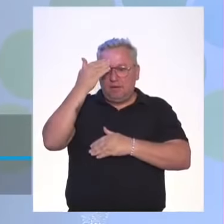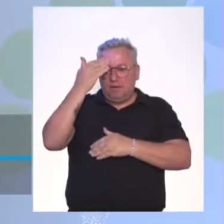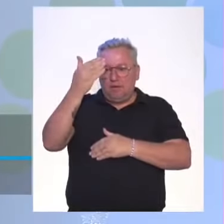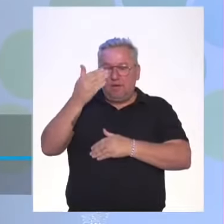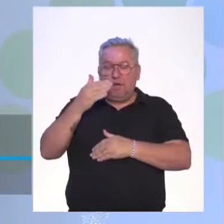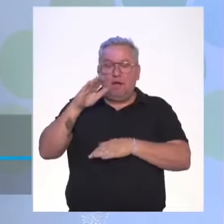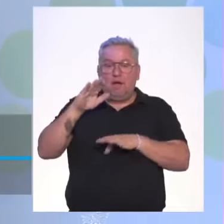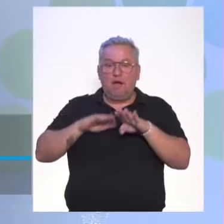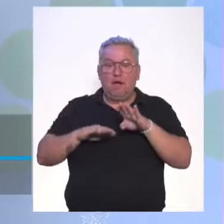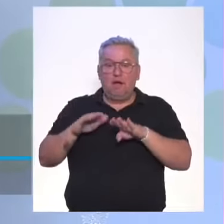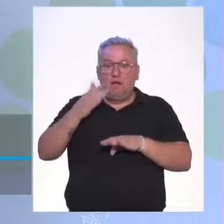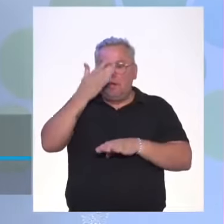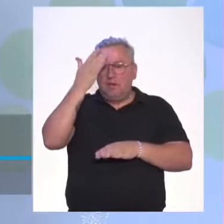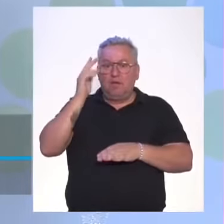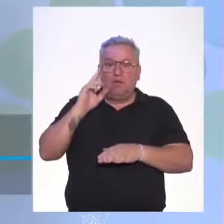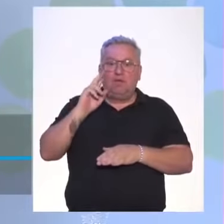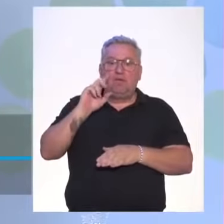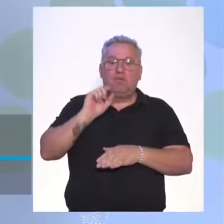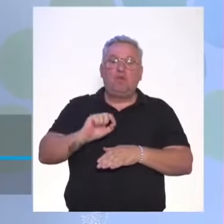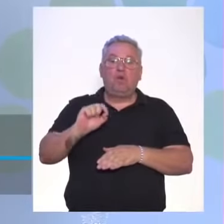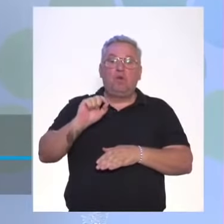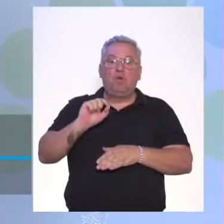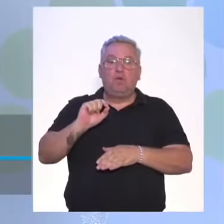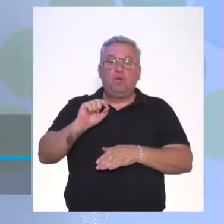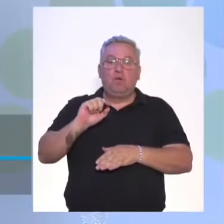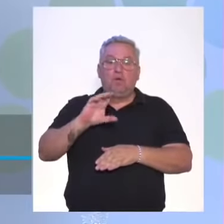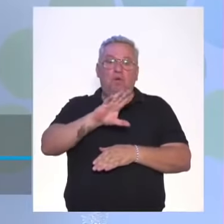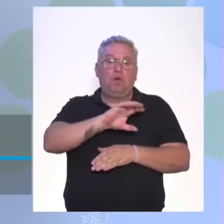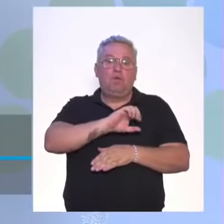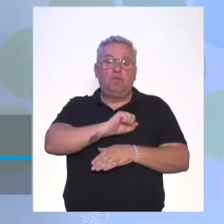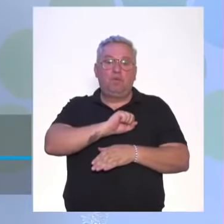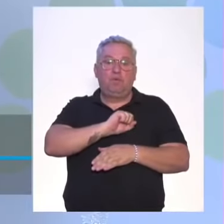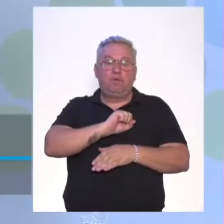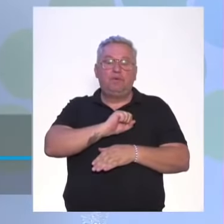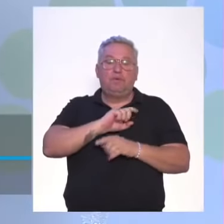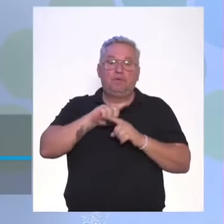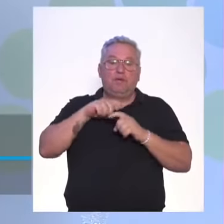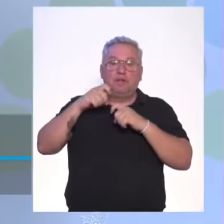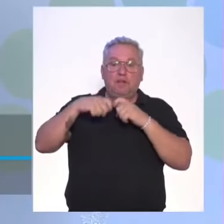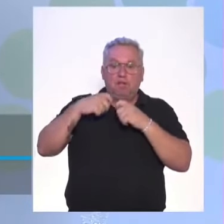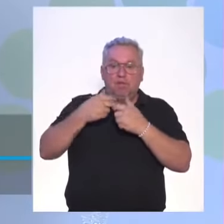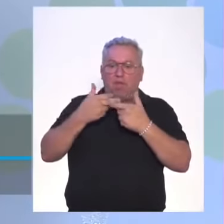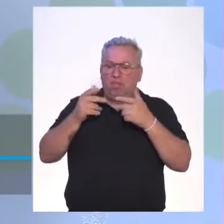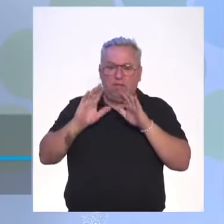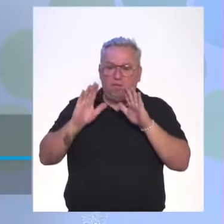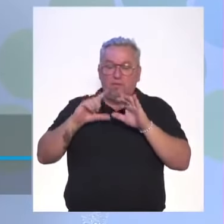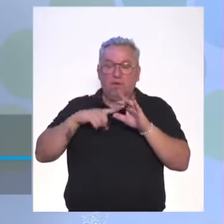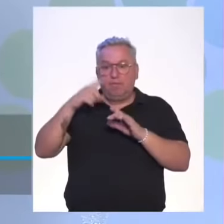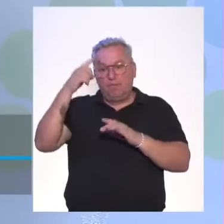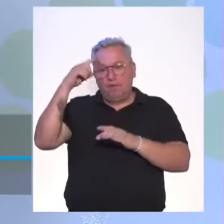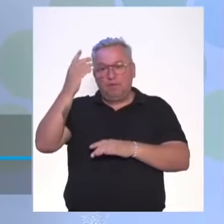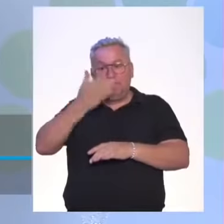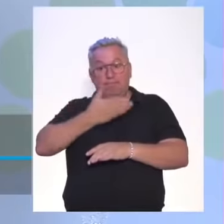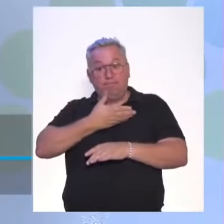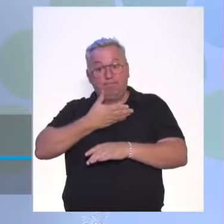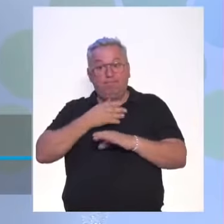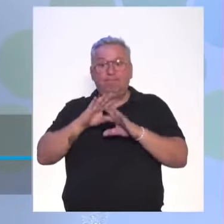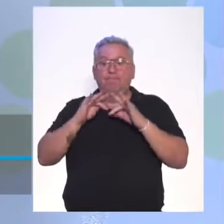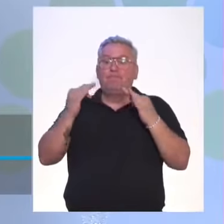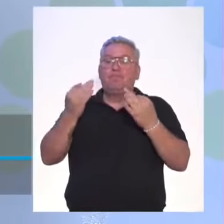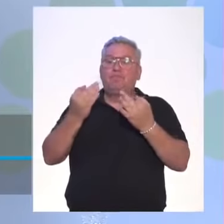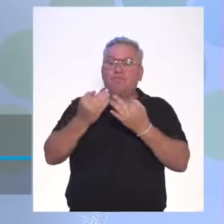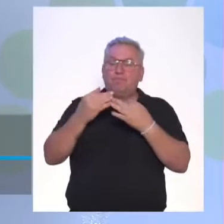então muitas dessas pessoas levam só da questão é do amor erótico e se né e a gente pode pensar também na amizade Exatamente